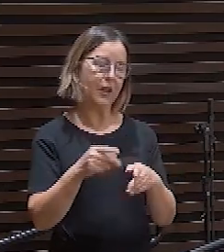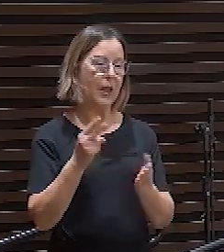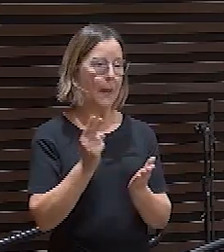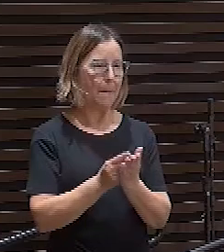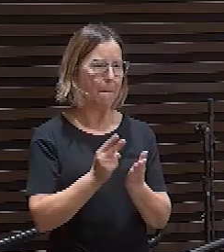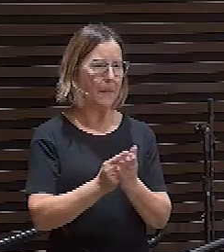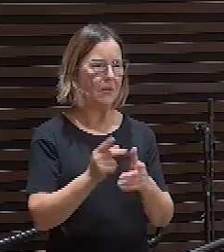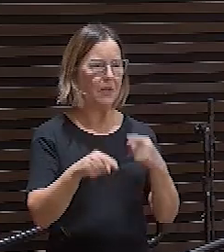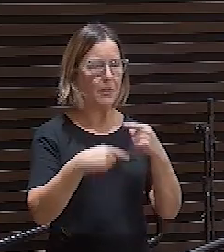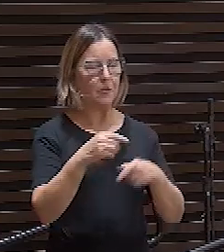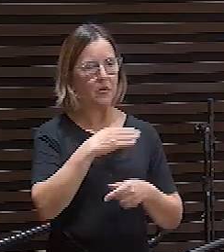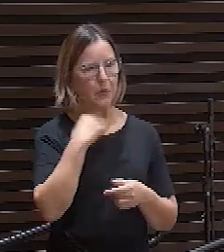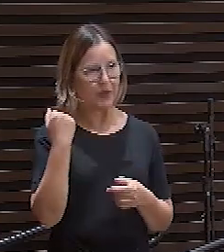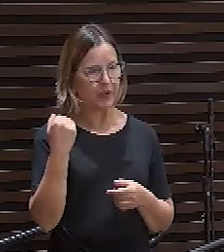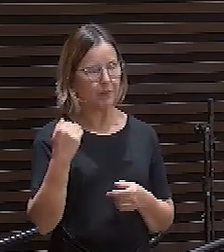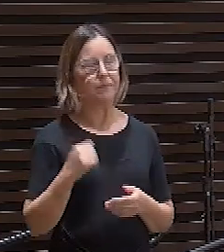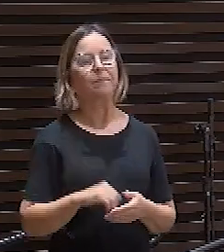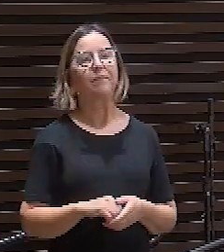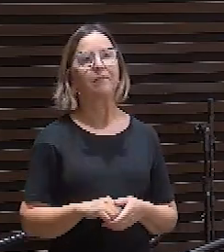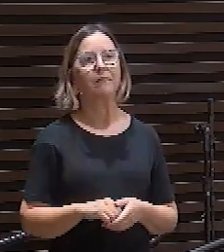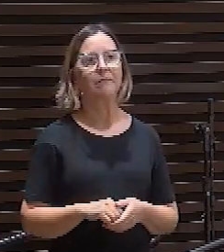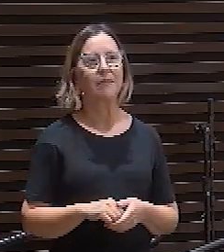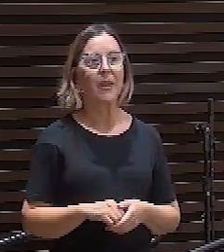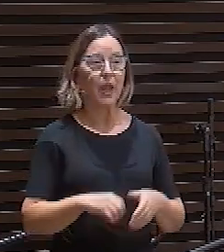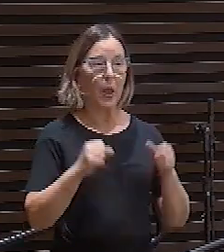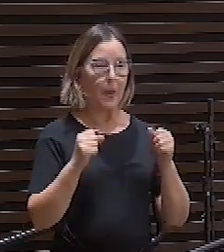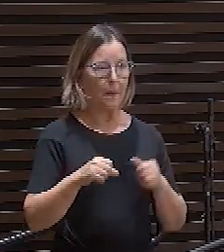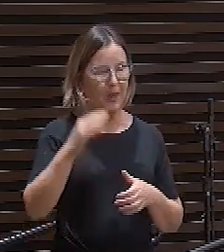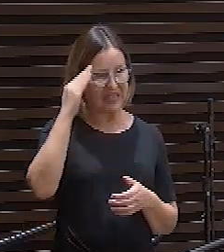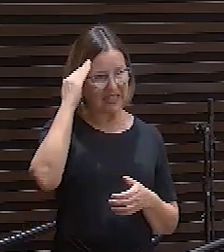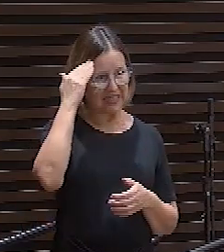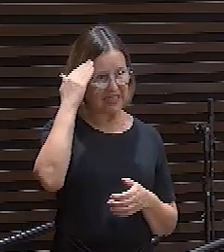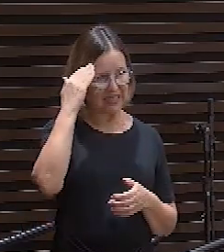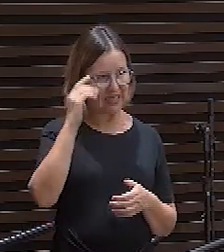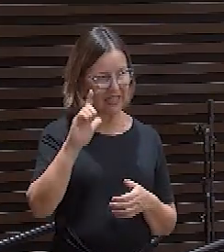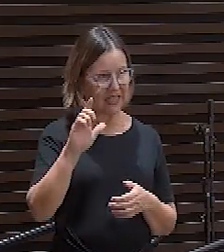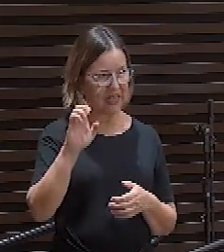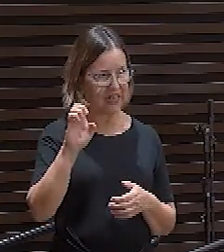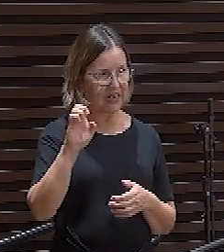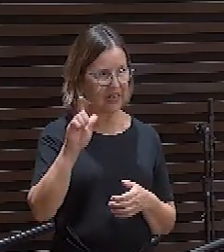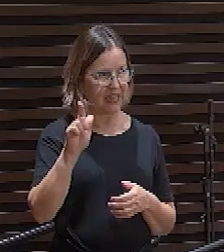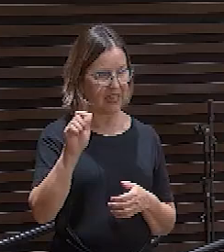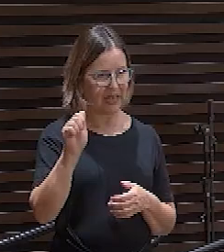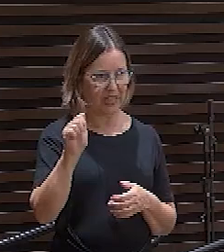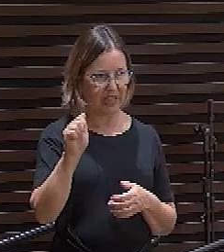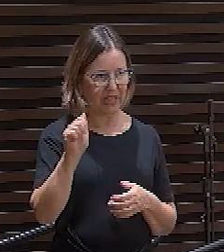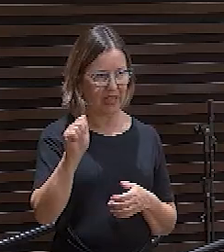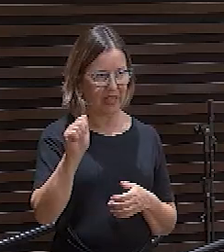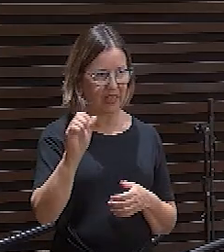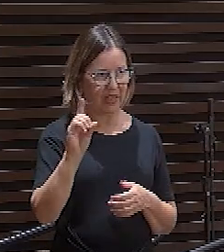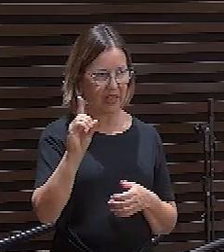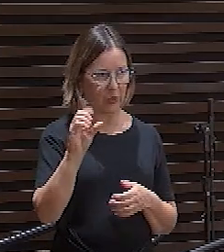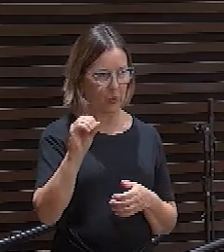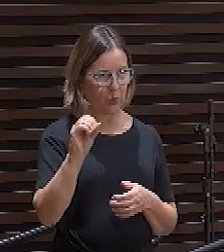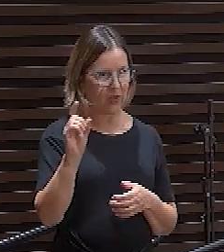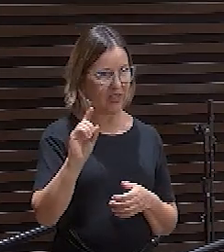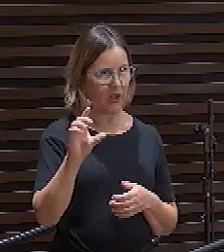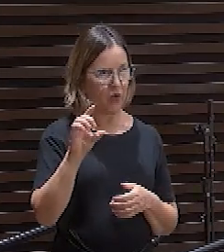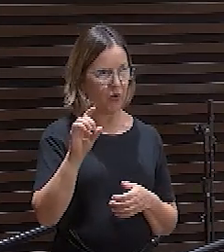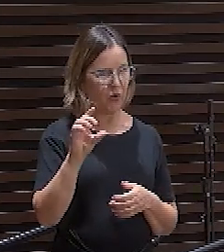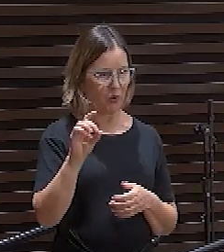morte. Nós podemos entender que o legado não é só o que a gente faz,